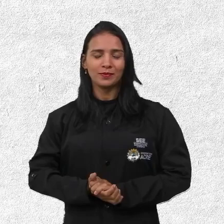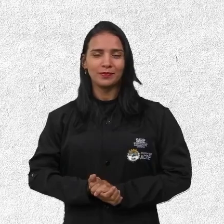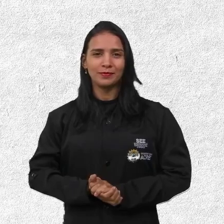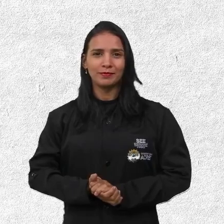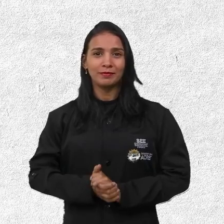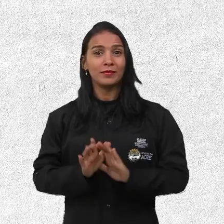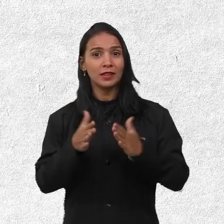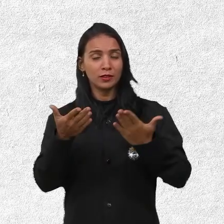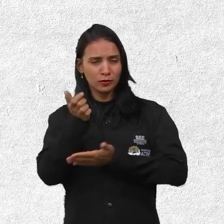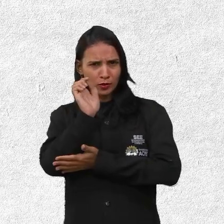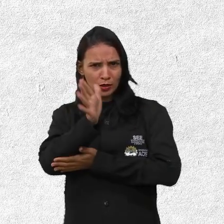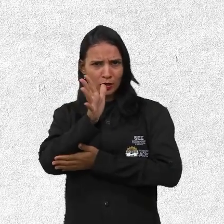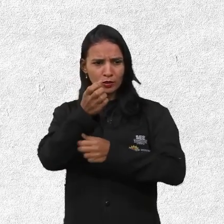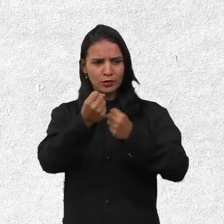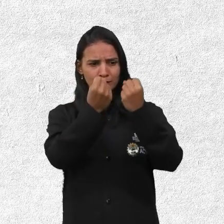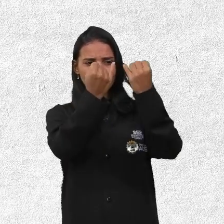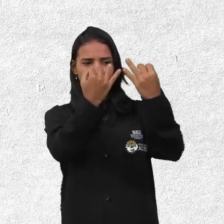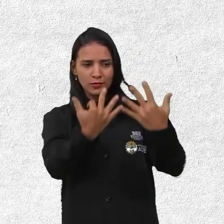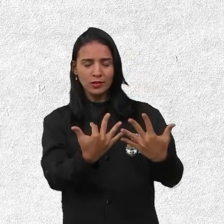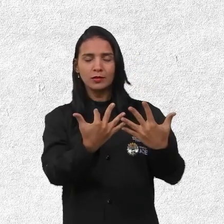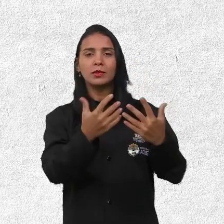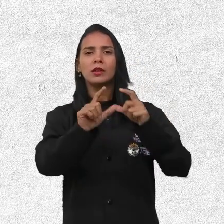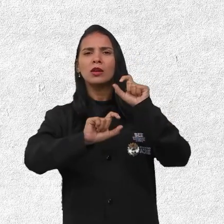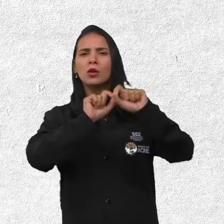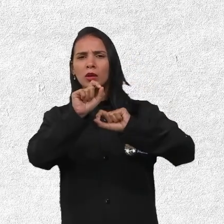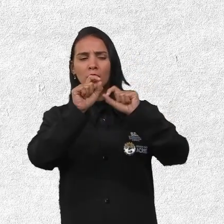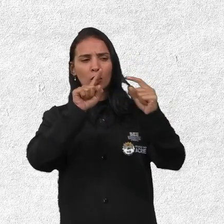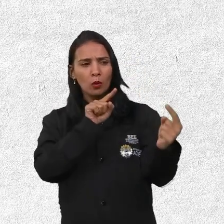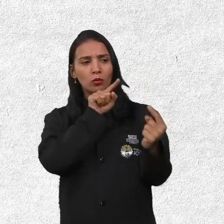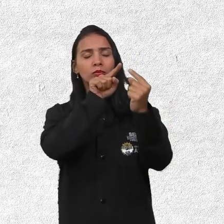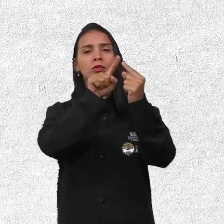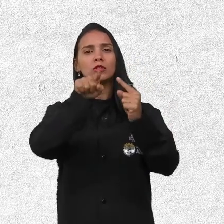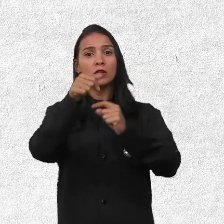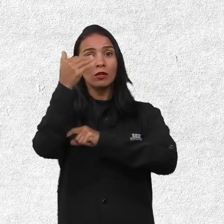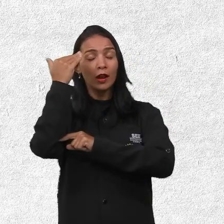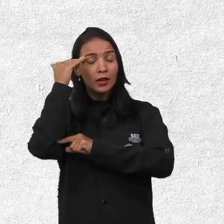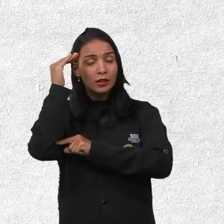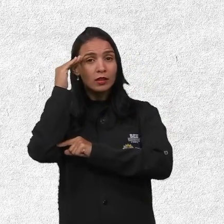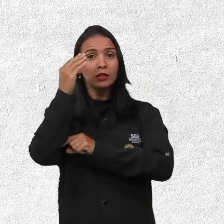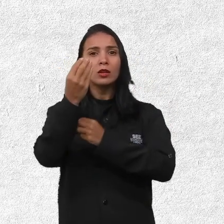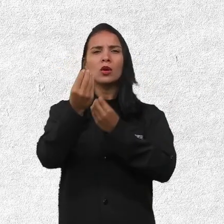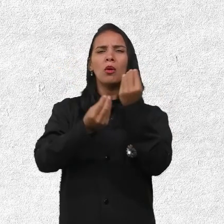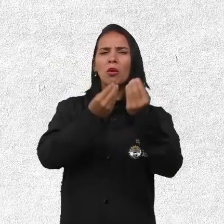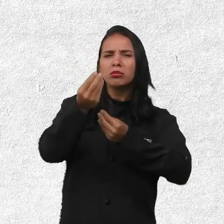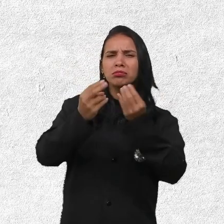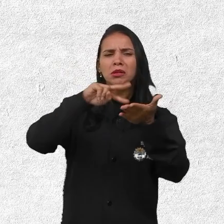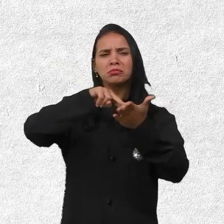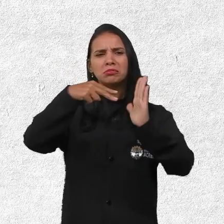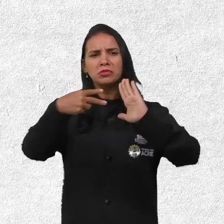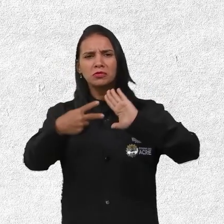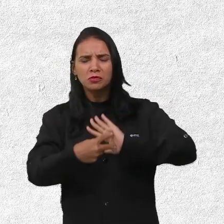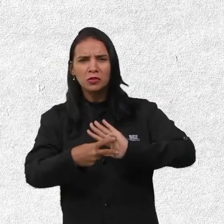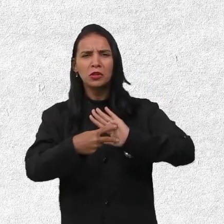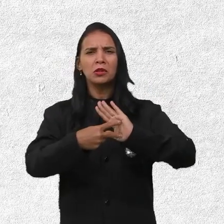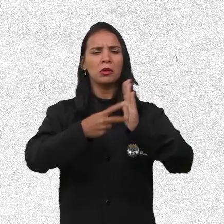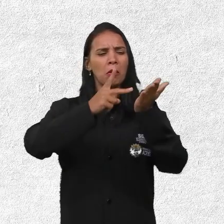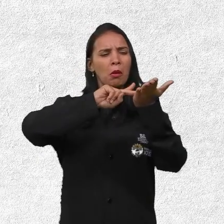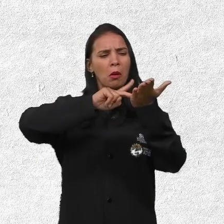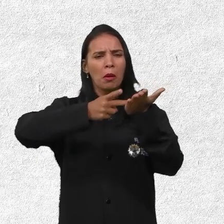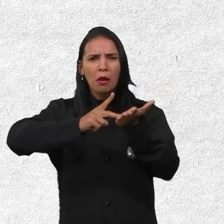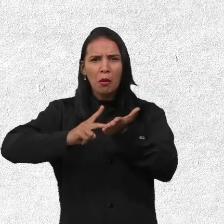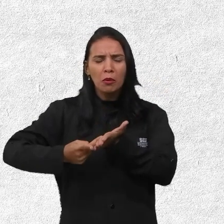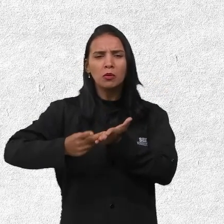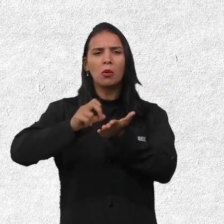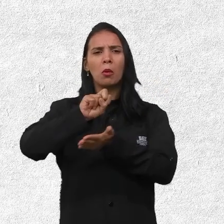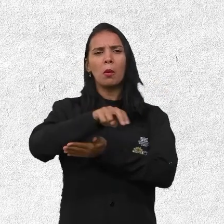Como eu falei para vocês, o nosso foco aqui é entender o que seria esse humor de duplo sentido, o que seria a ironia e o que seria